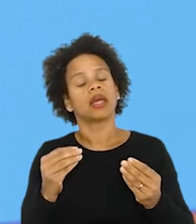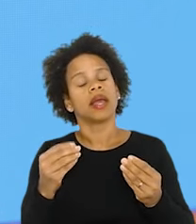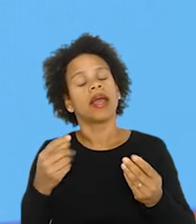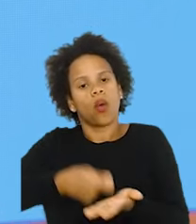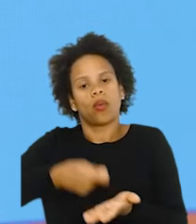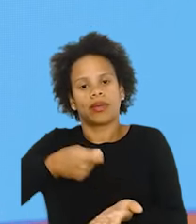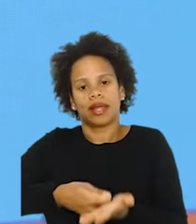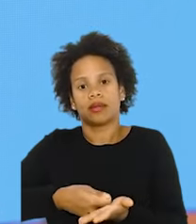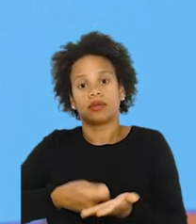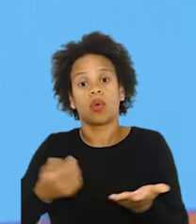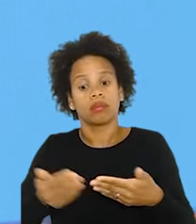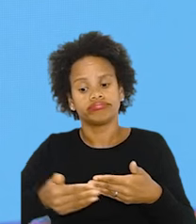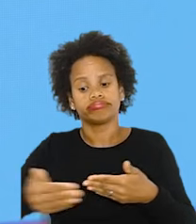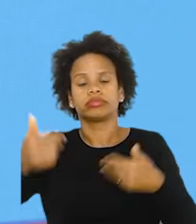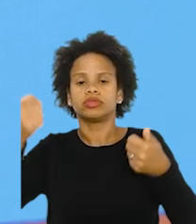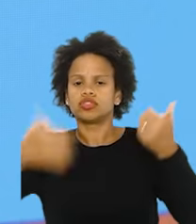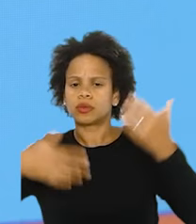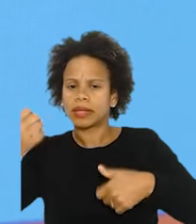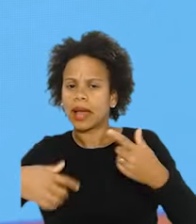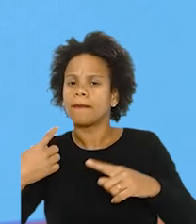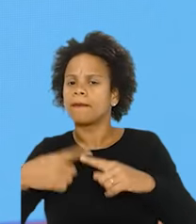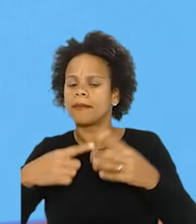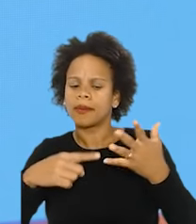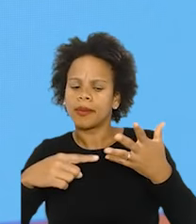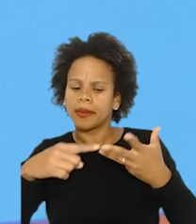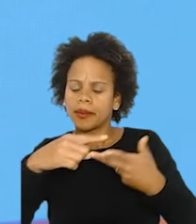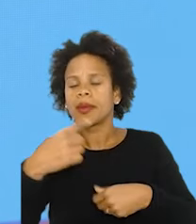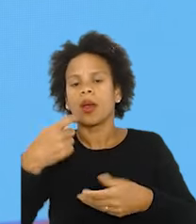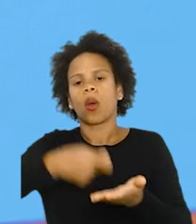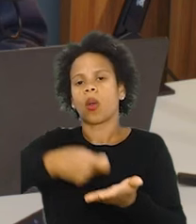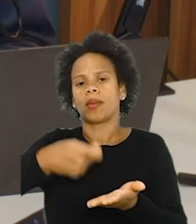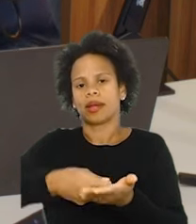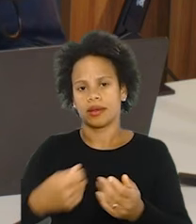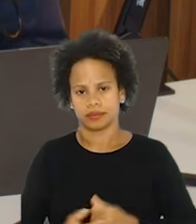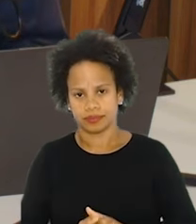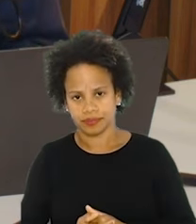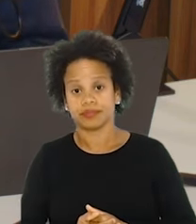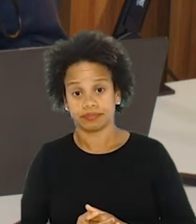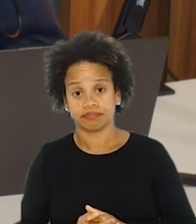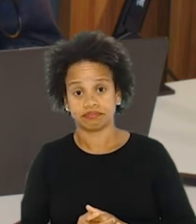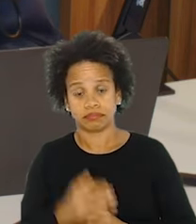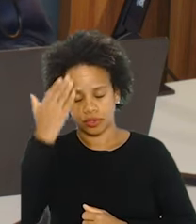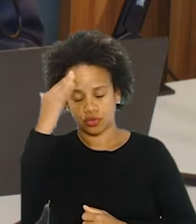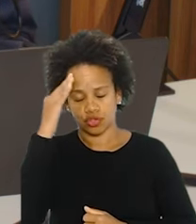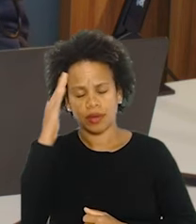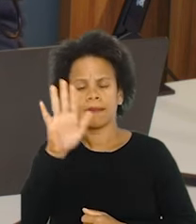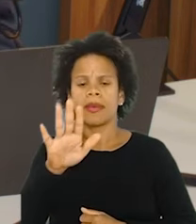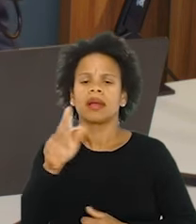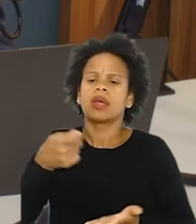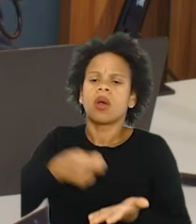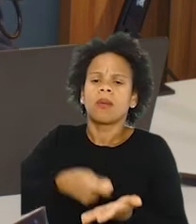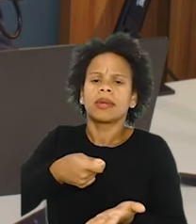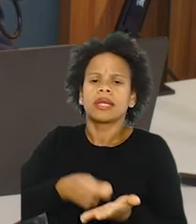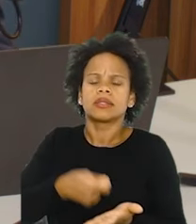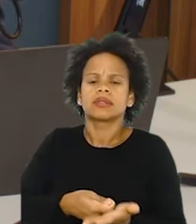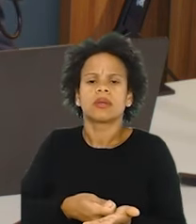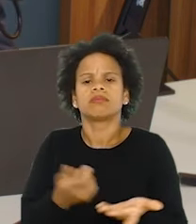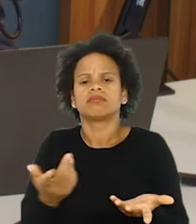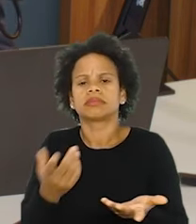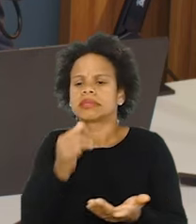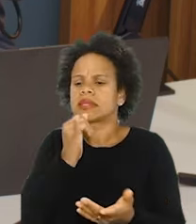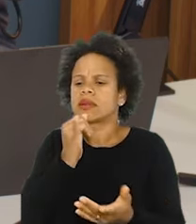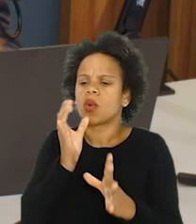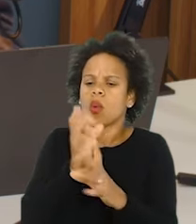explicar para vocês os quesitos que a tornam obrigatória entendi e além dessa obrigação com relação à